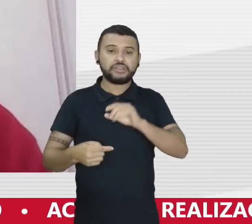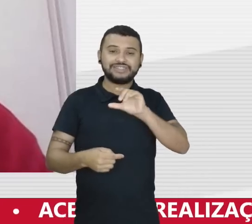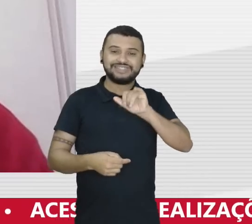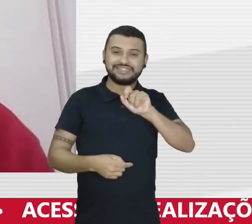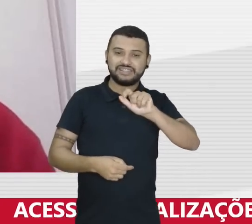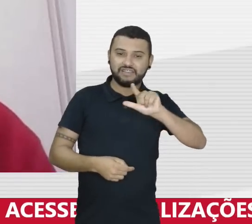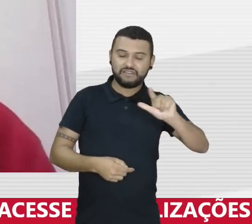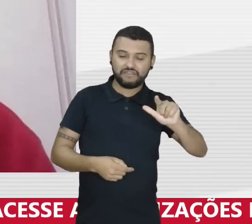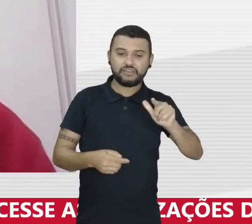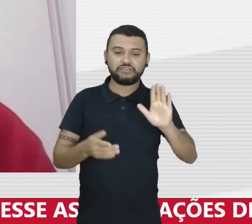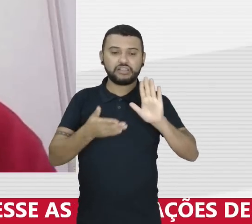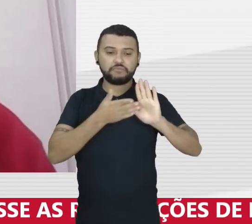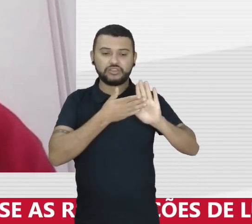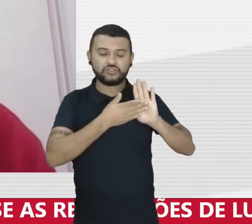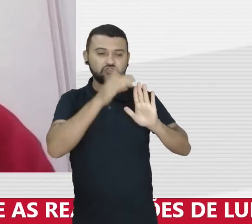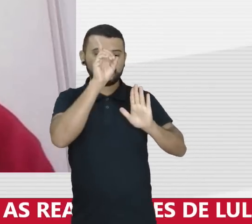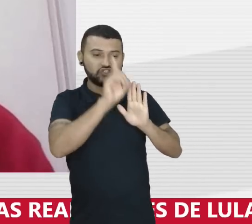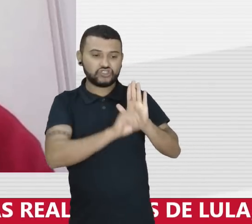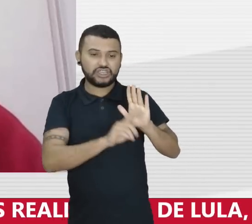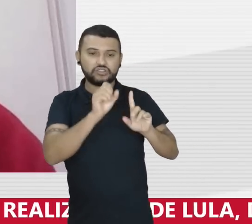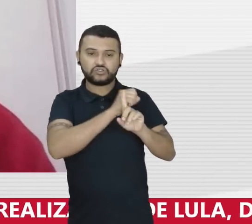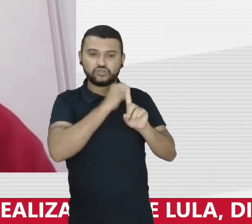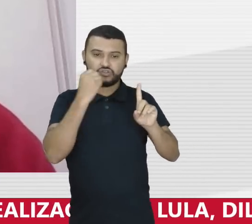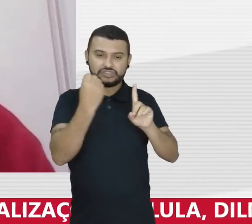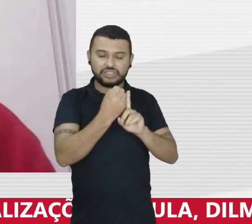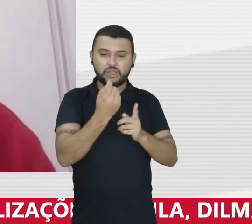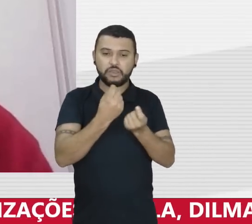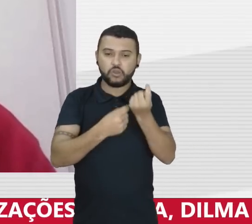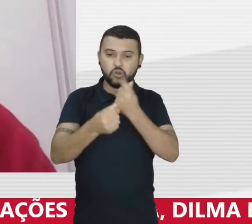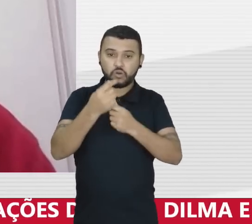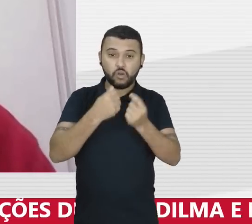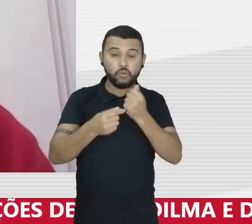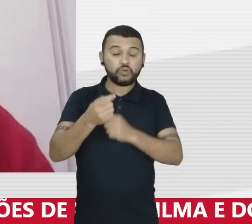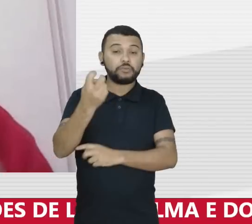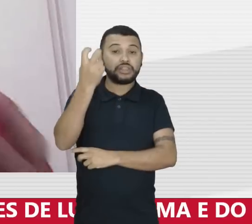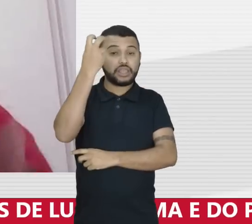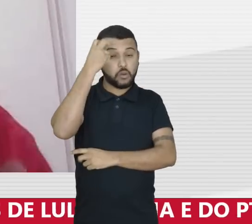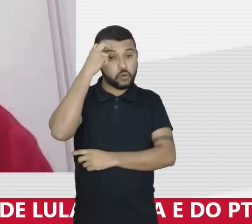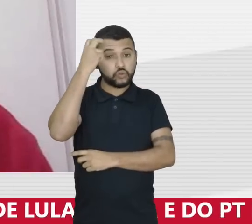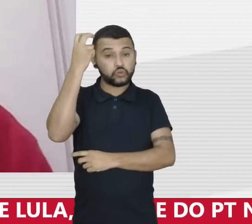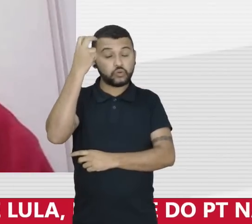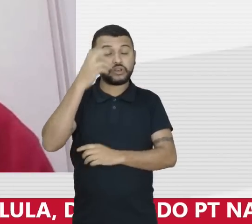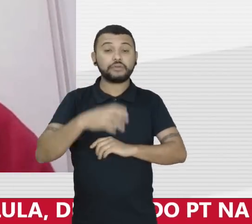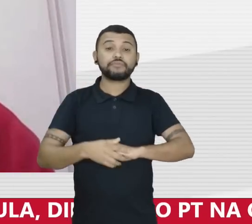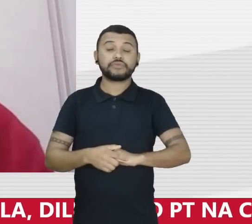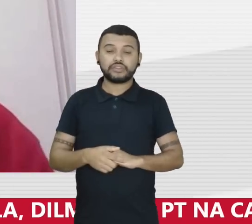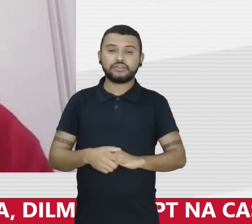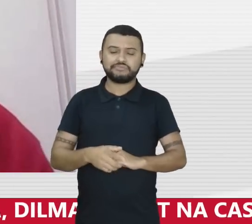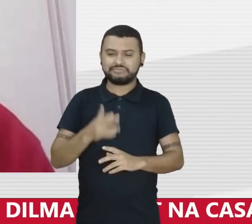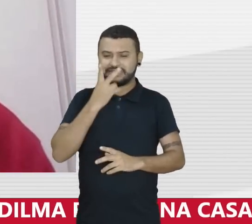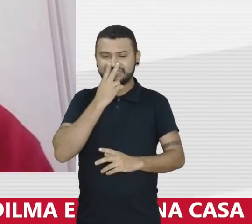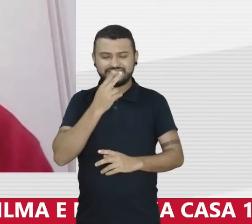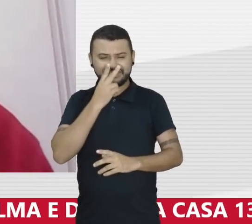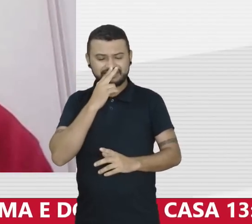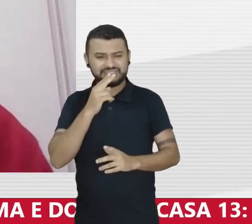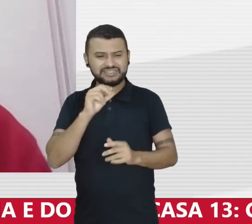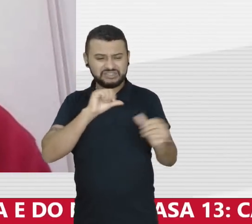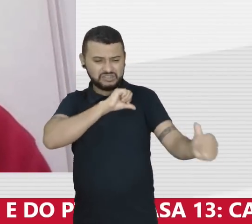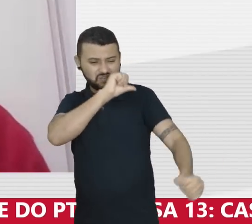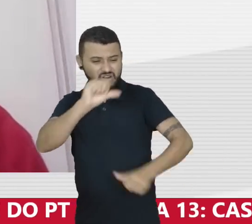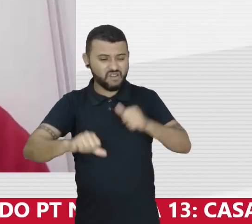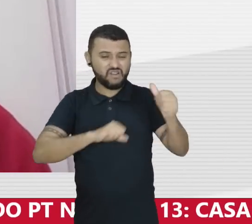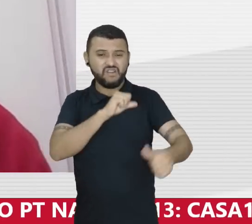na agenda dos direitos sociais, econômicos e culturais, ela é virada de pernas para o ar com o golpe de